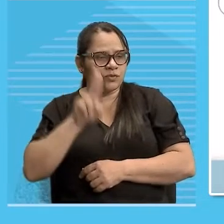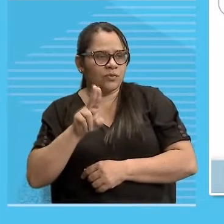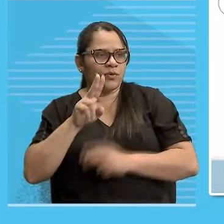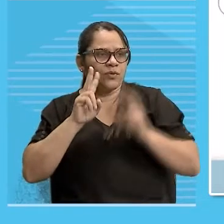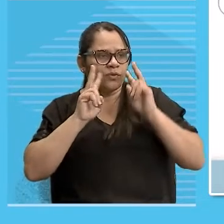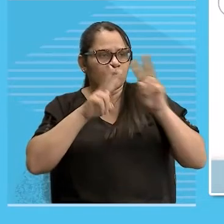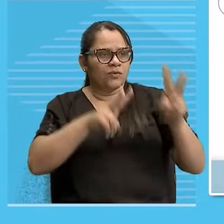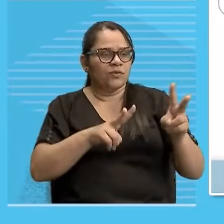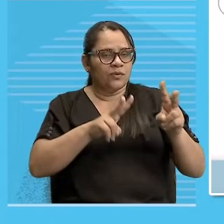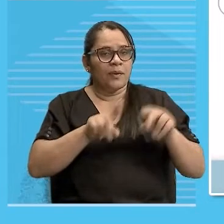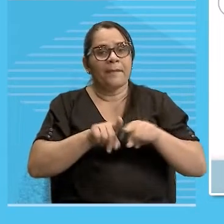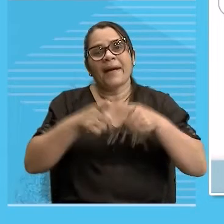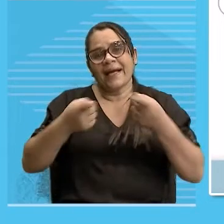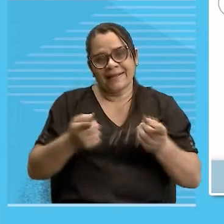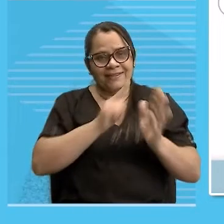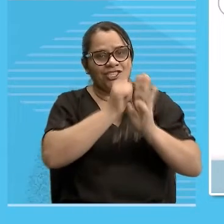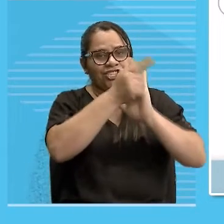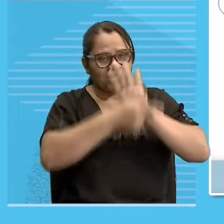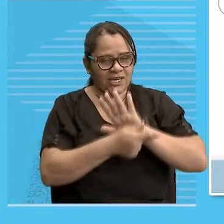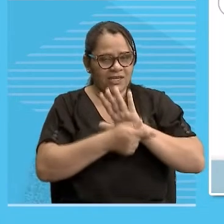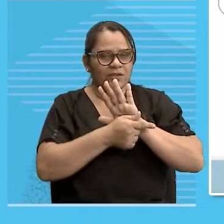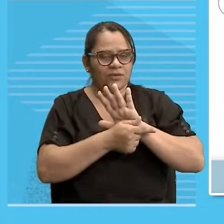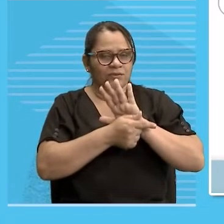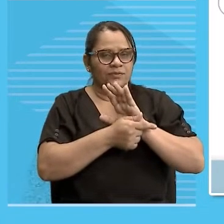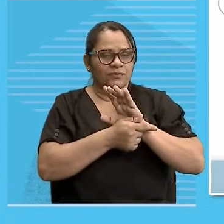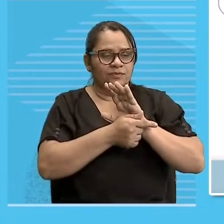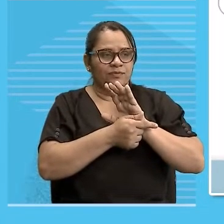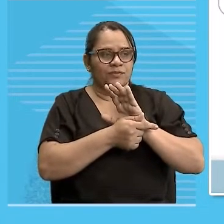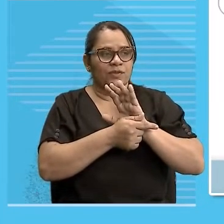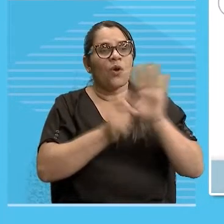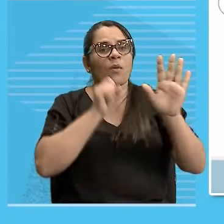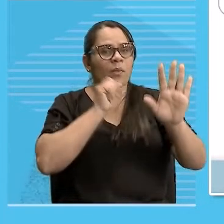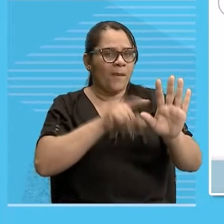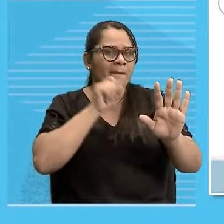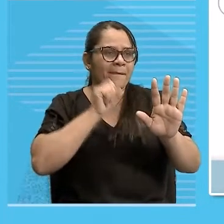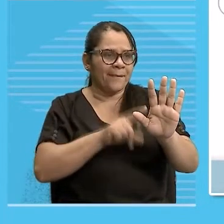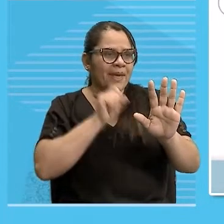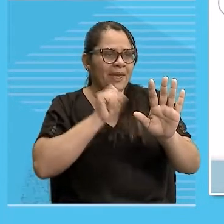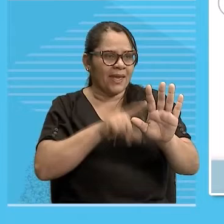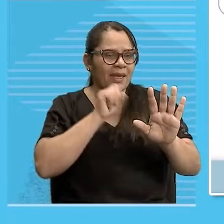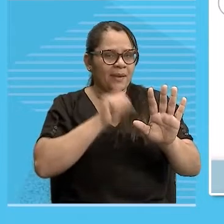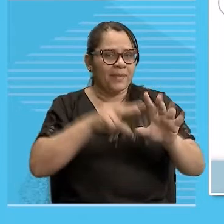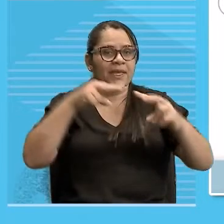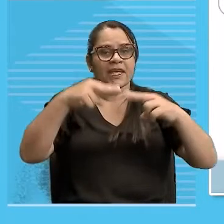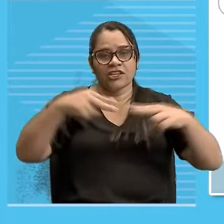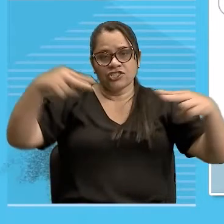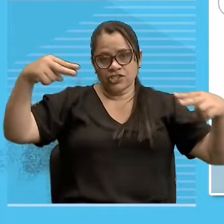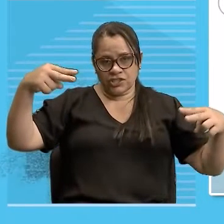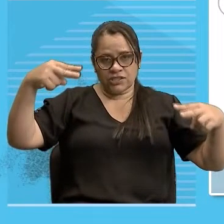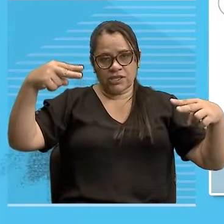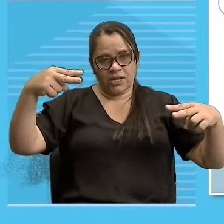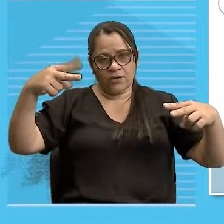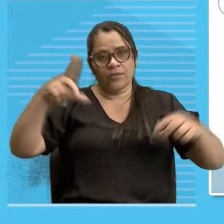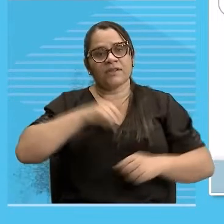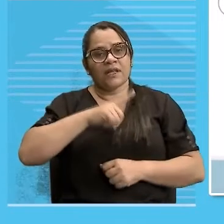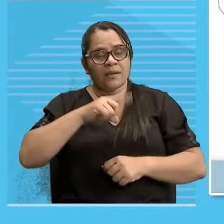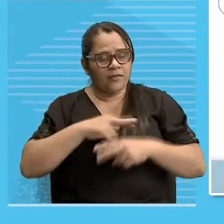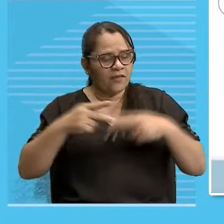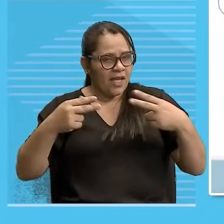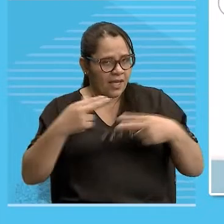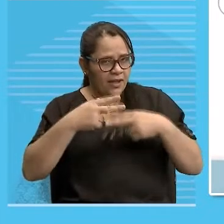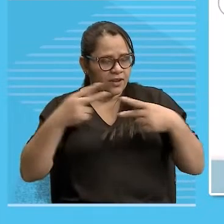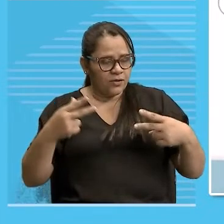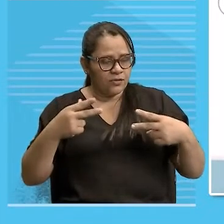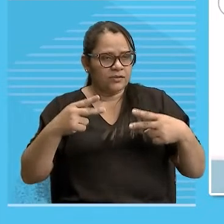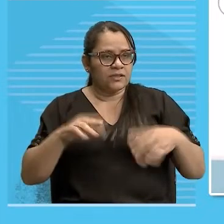que em gêneros como meme, que é esse gênero que você está vendo, né, gênero digital, a gente tem muito isso. Vamos dizer